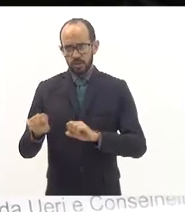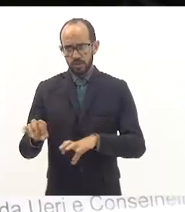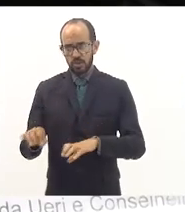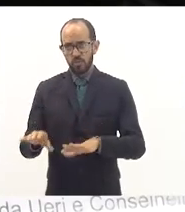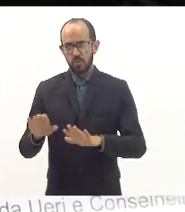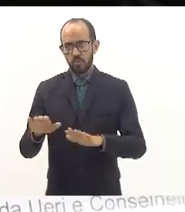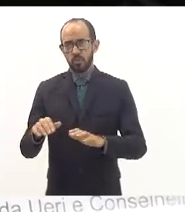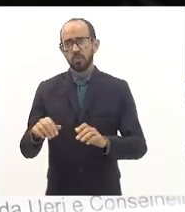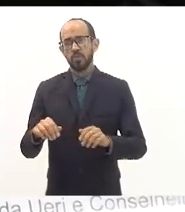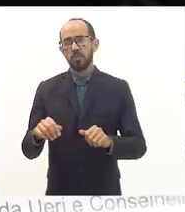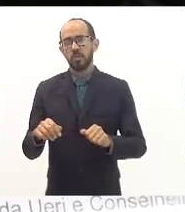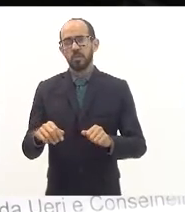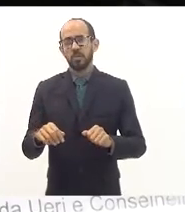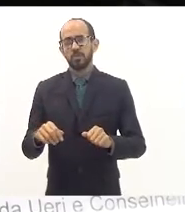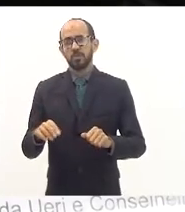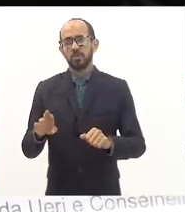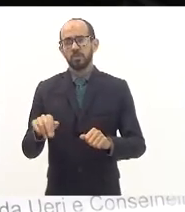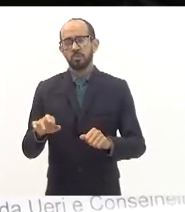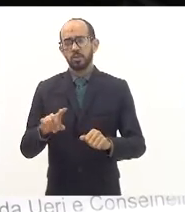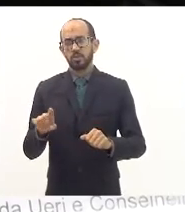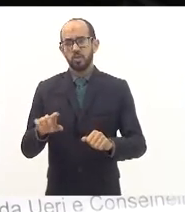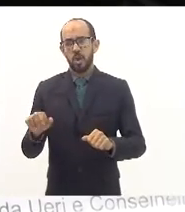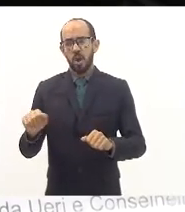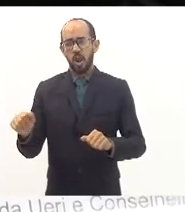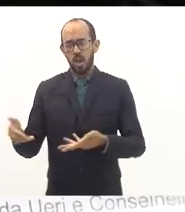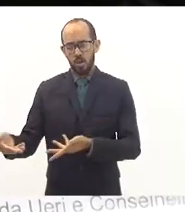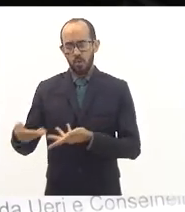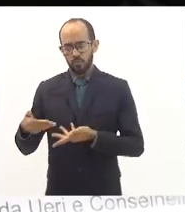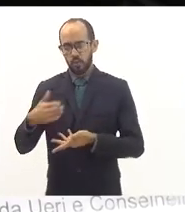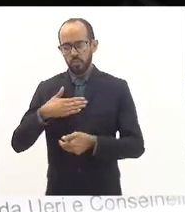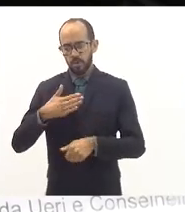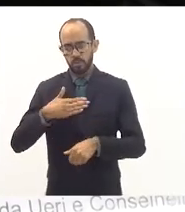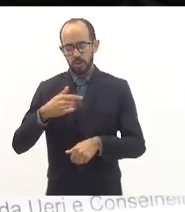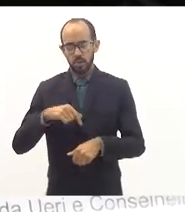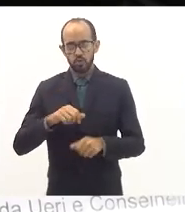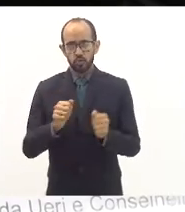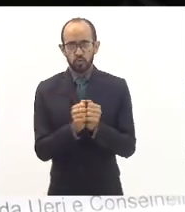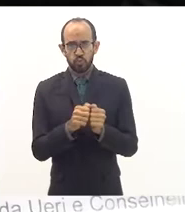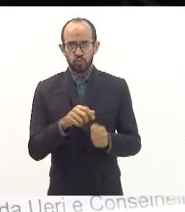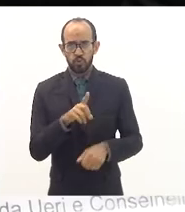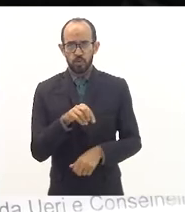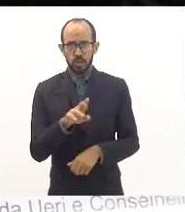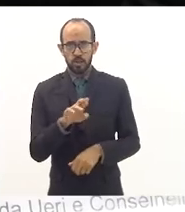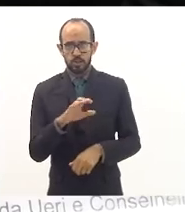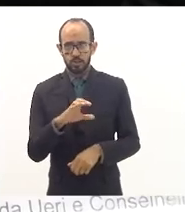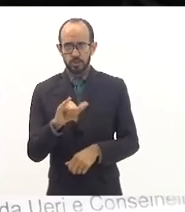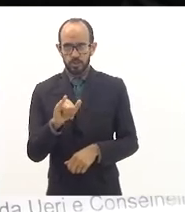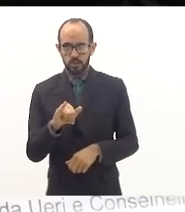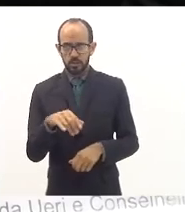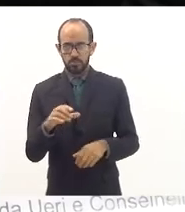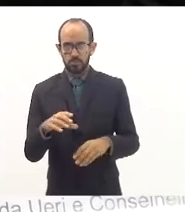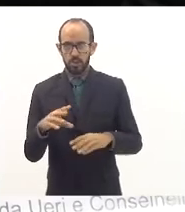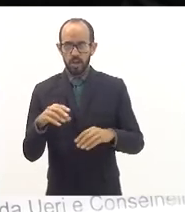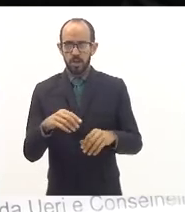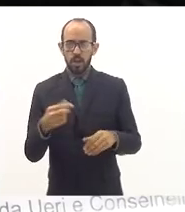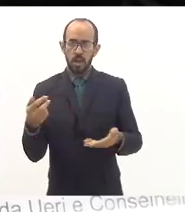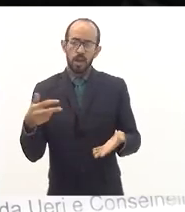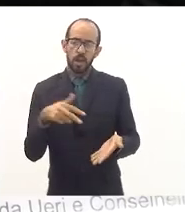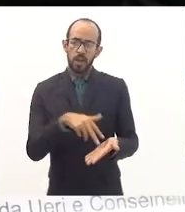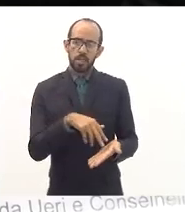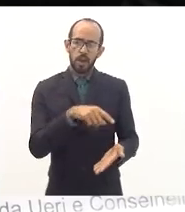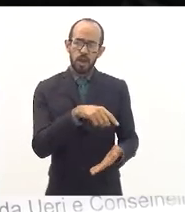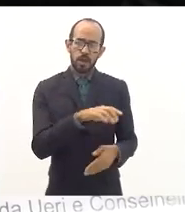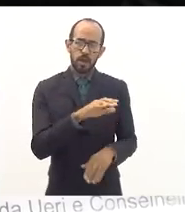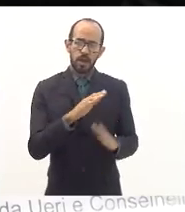e Brizola me convidou, junto com Darcy, para acumular por 2 anos a Casa Civil e